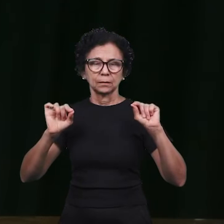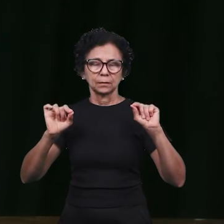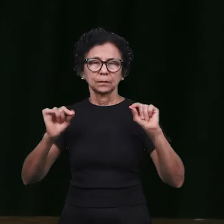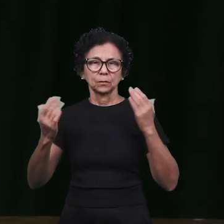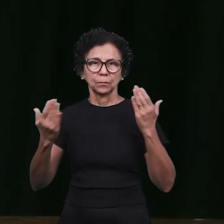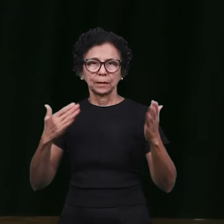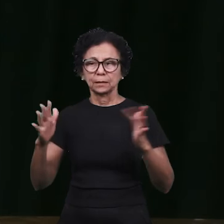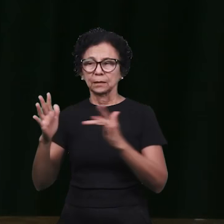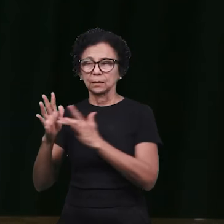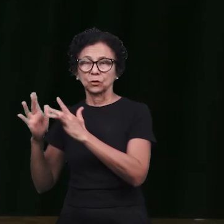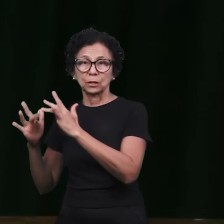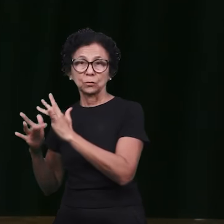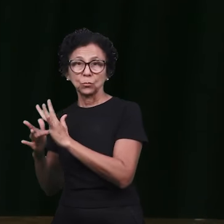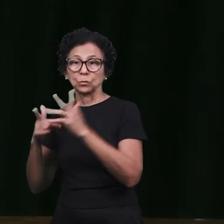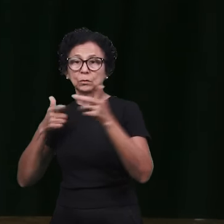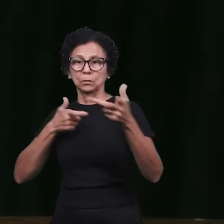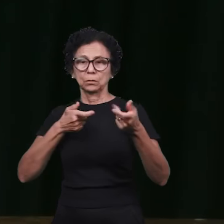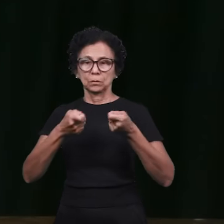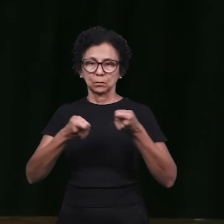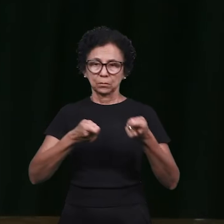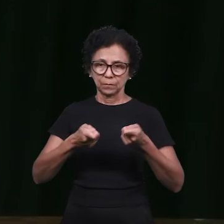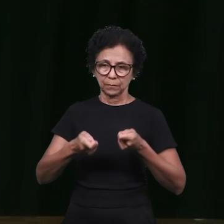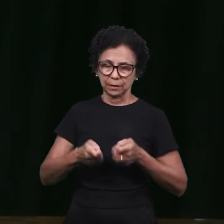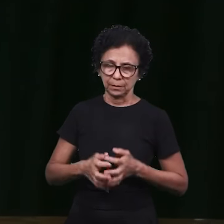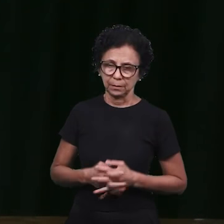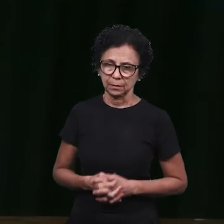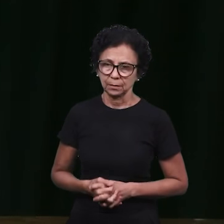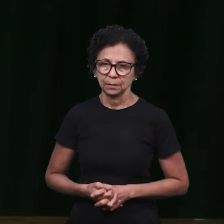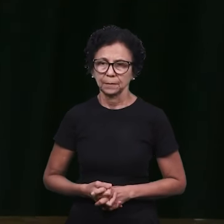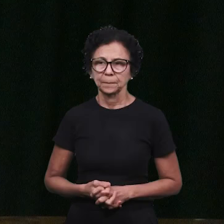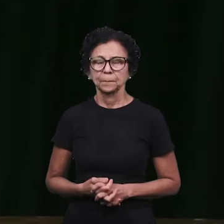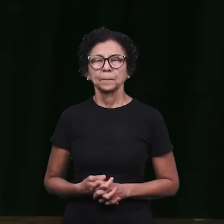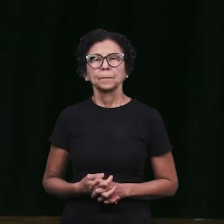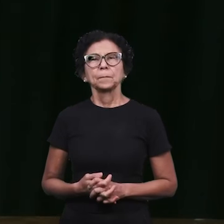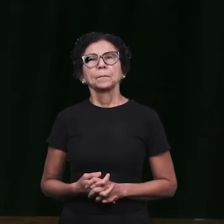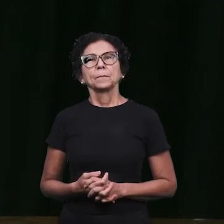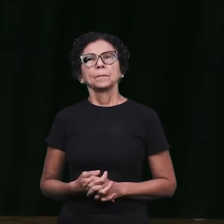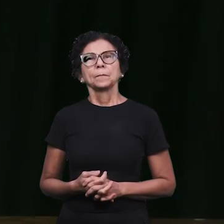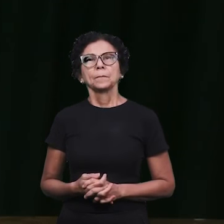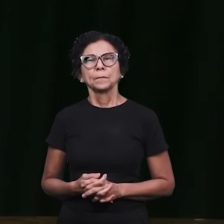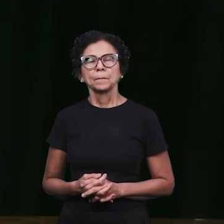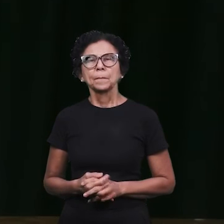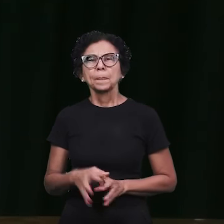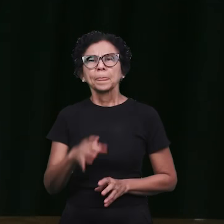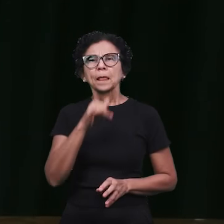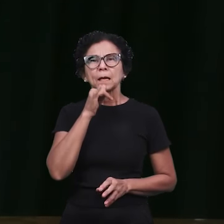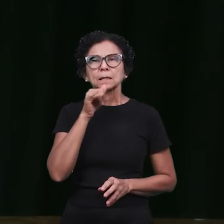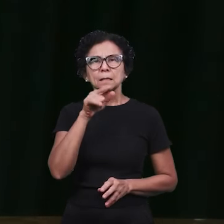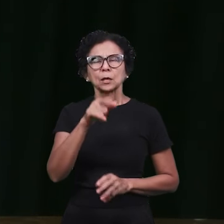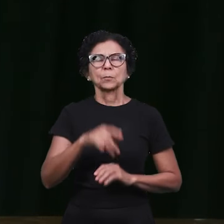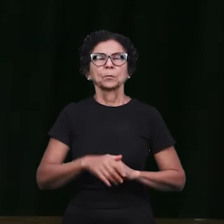Bom, agora nós vamos aqui no aspecto físico, né? Quando você vai enforcar a